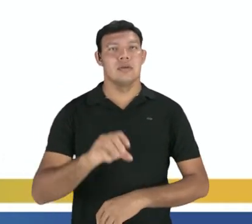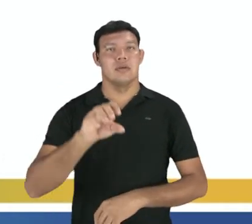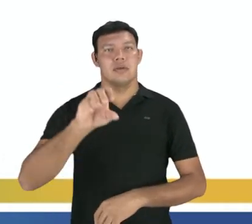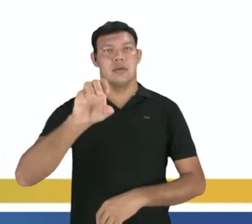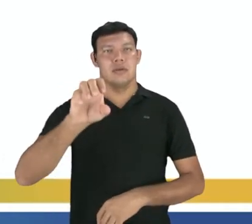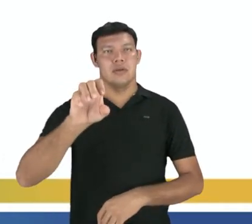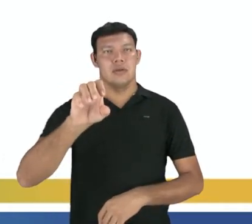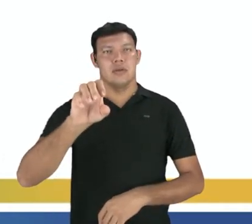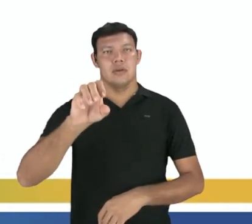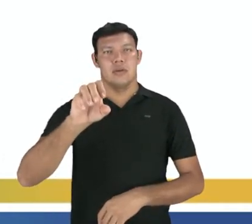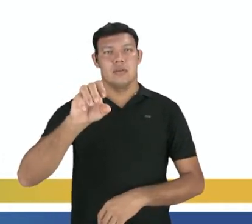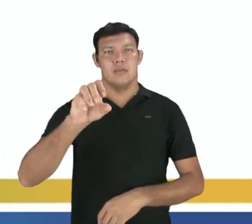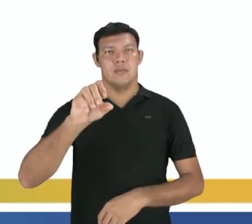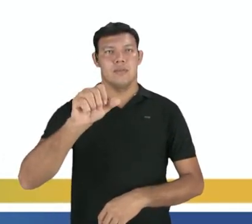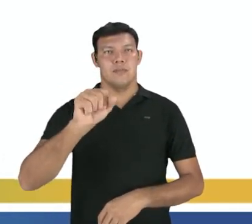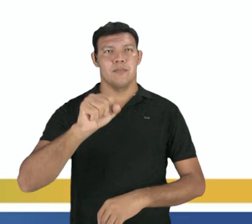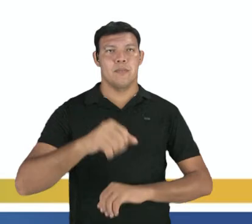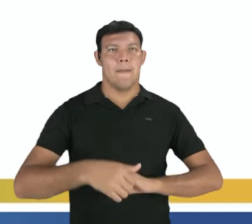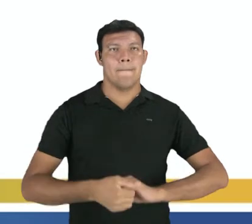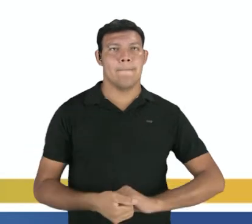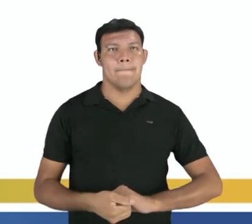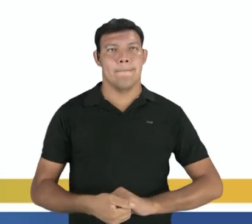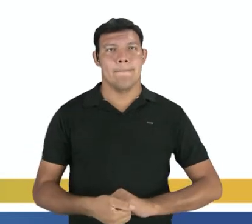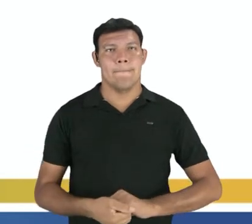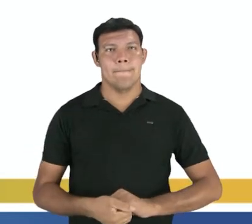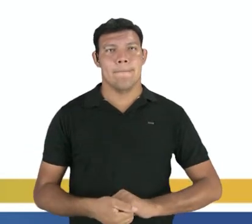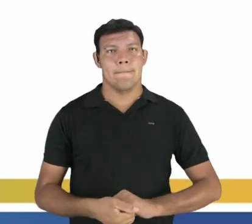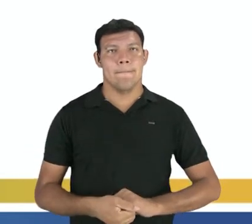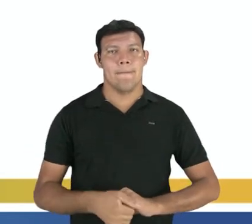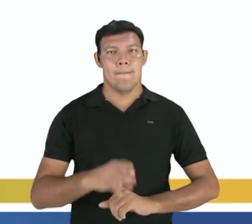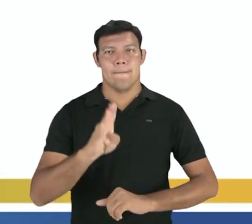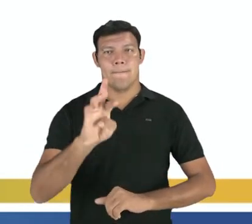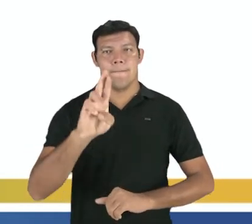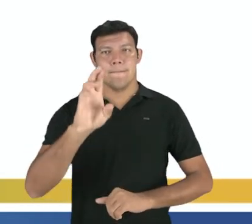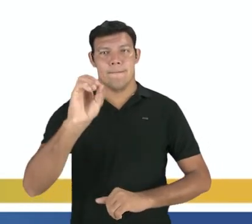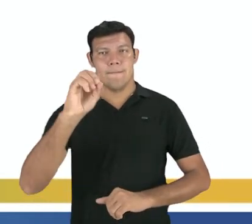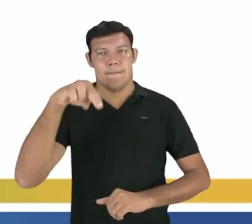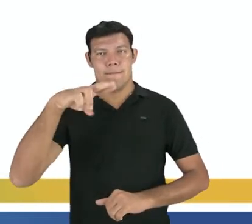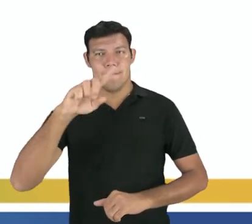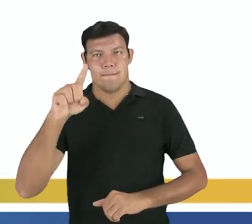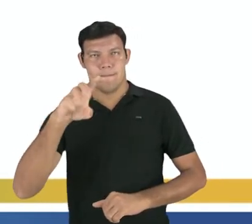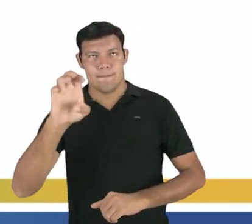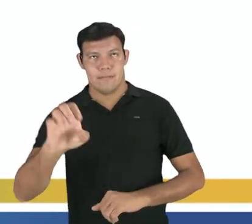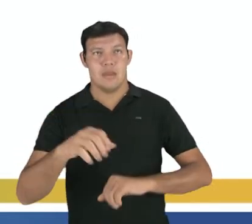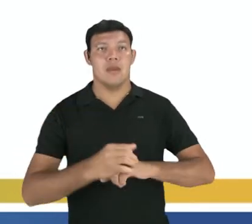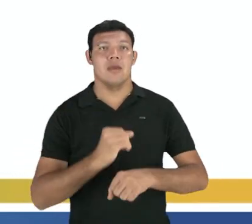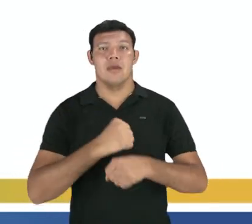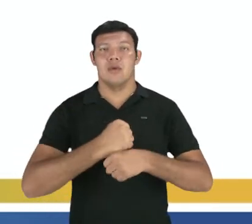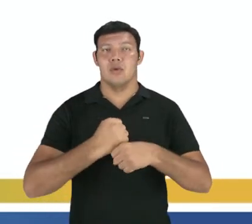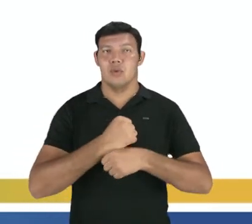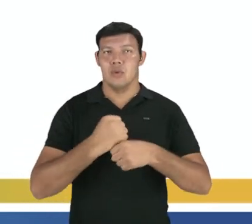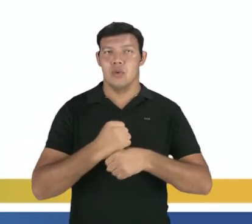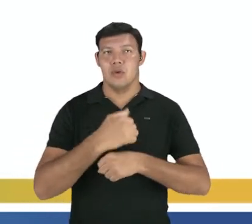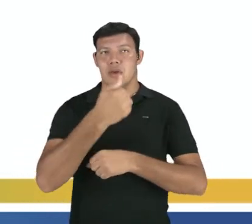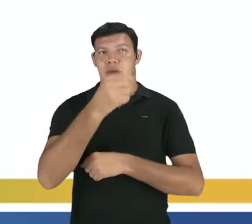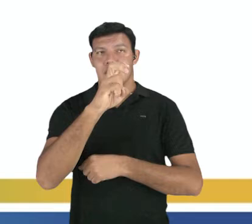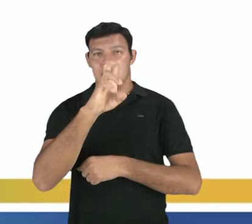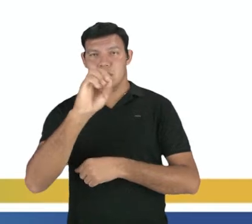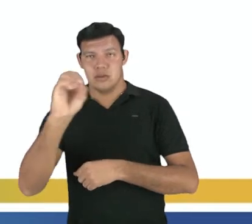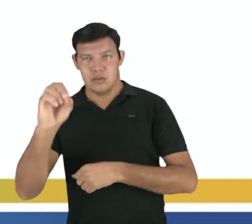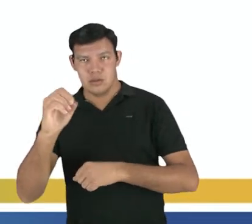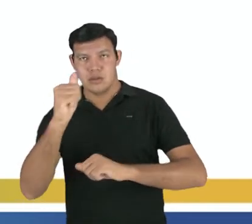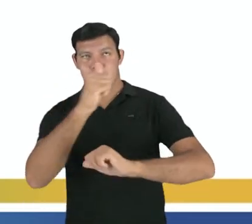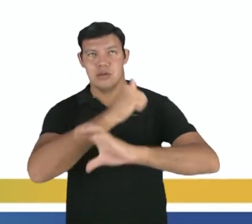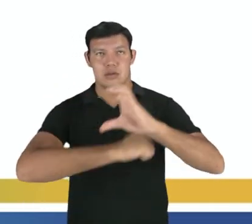cobre, e por volta de 1500 a.C., alguns povos desenvolveram então a metalurgia então,